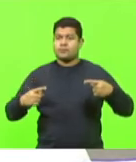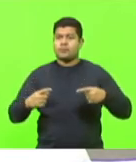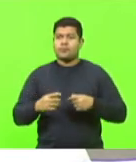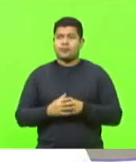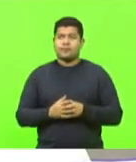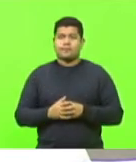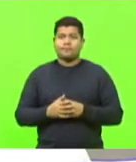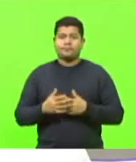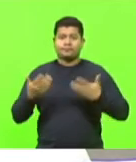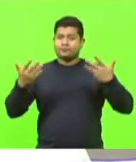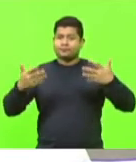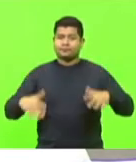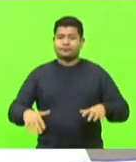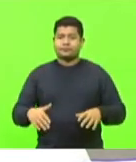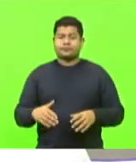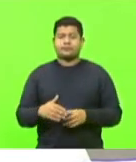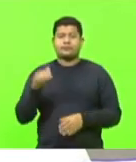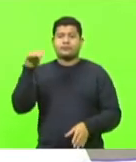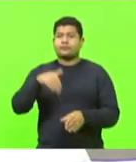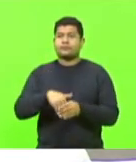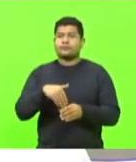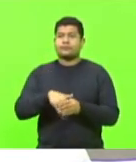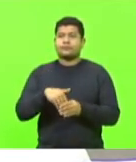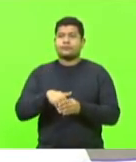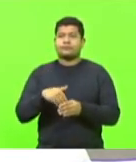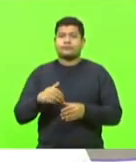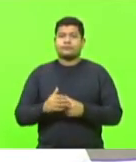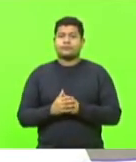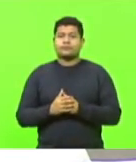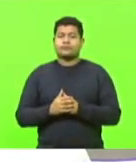Não havendo quem queira discutir, em votação.